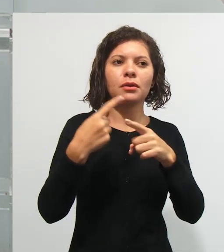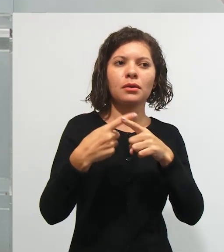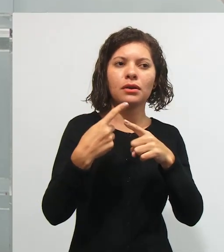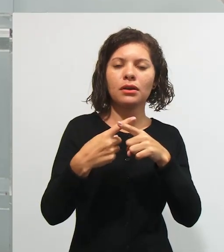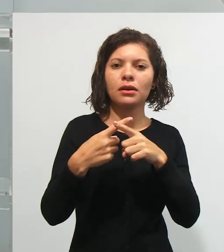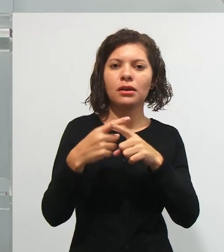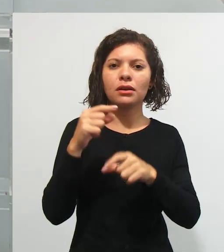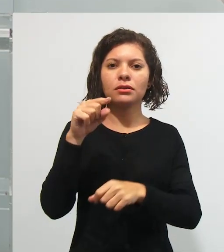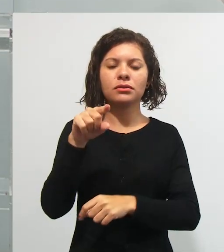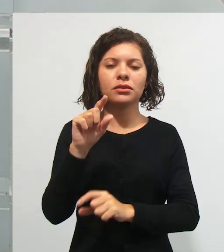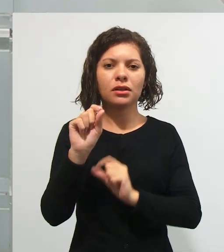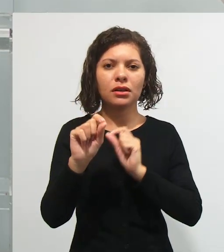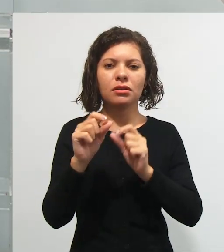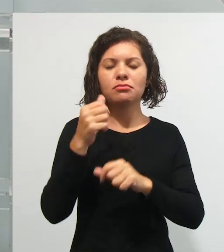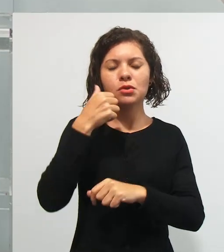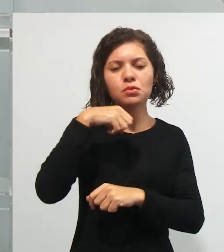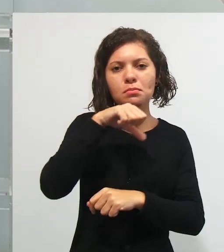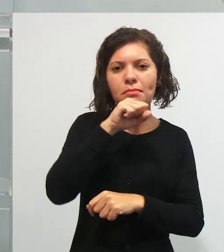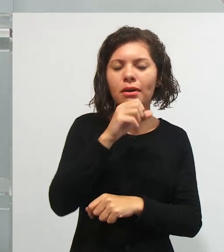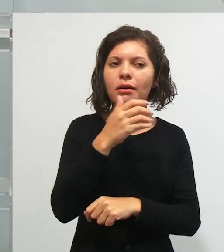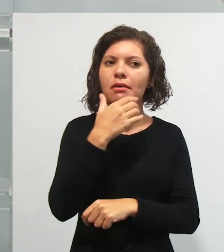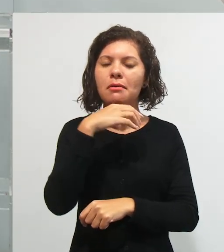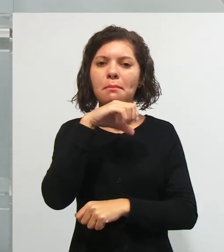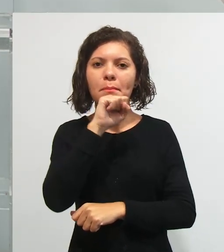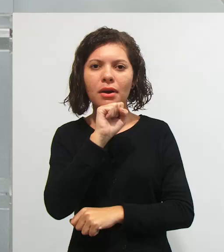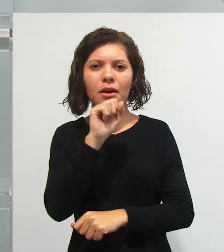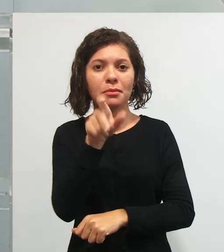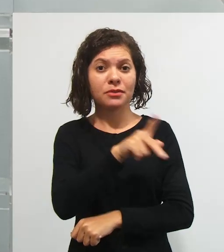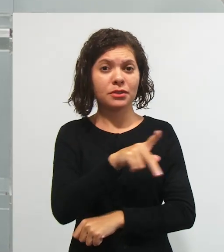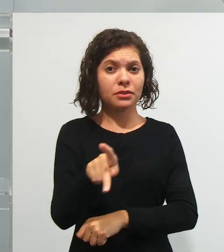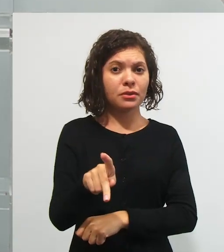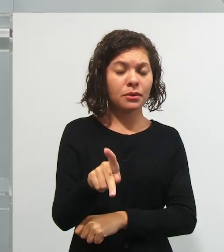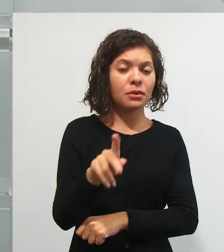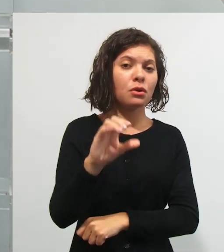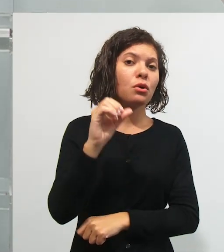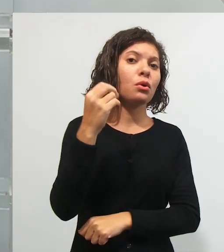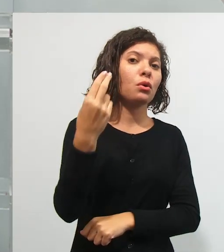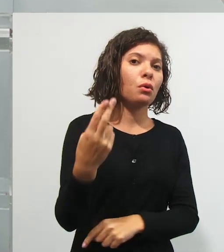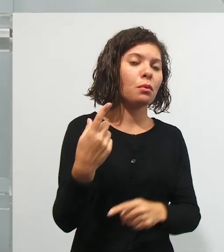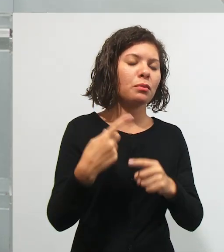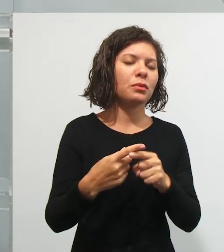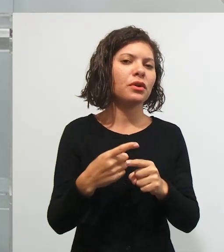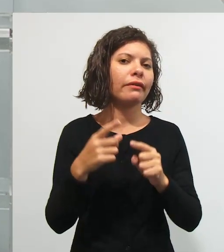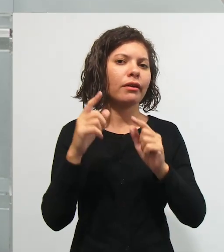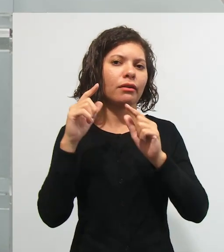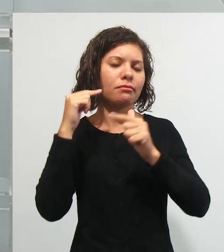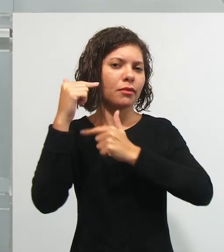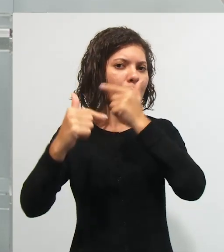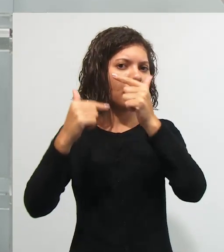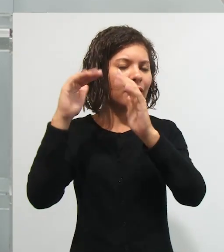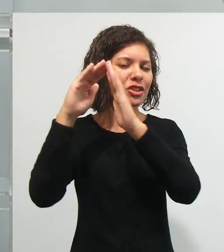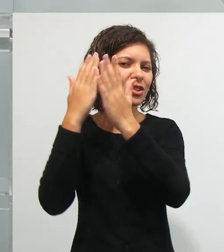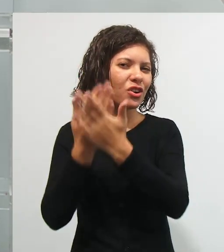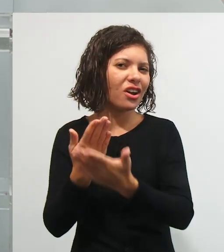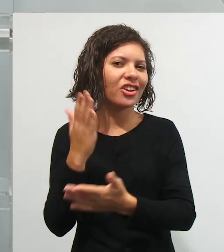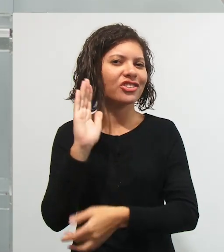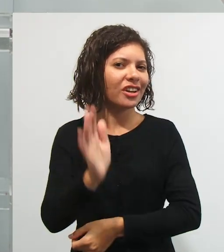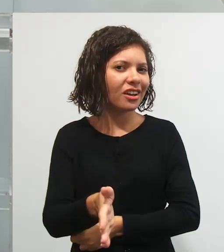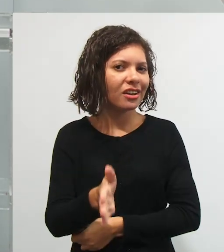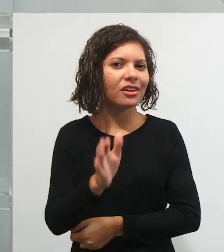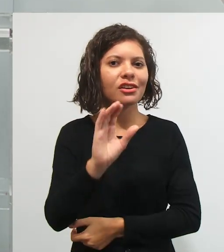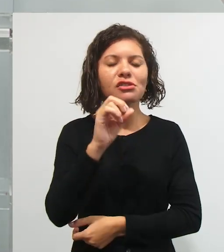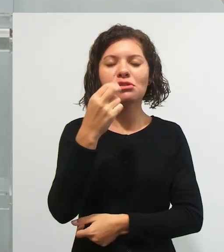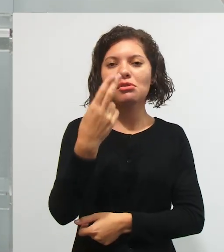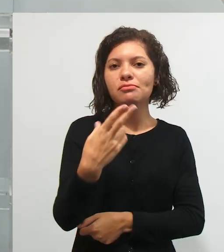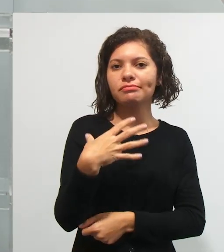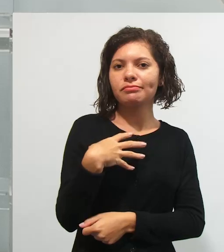sua mãe, seu pai, alguém da sua família é professor, porque você já trabalha na escola, porque seu filho ou a sua filha